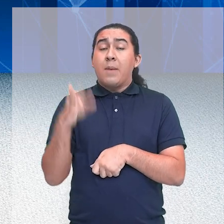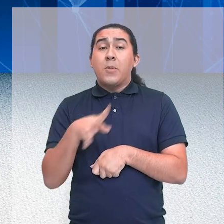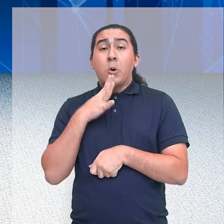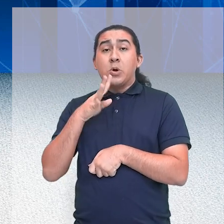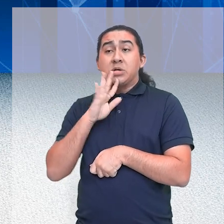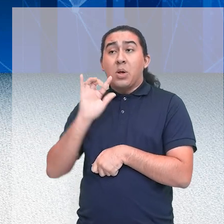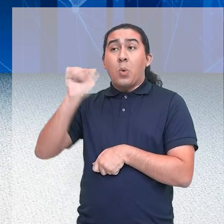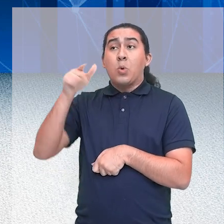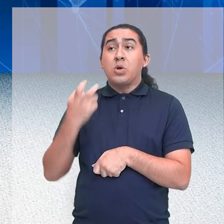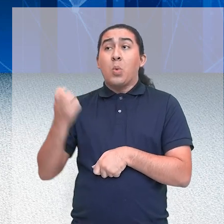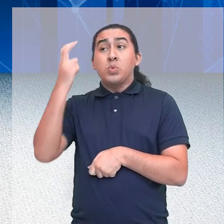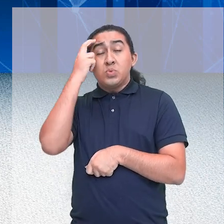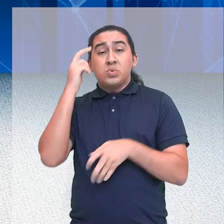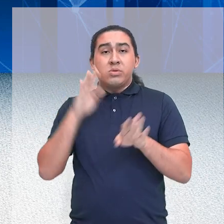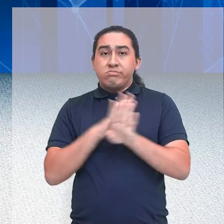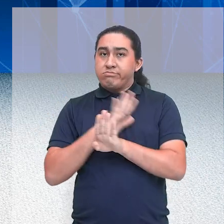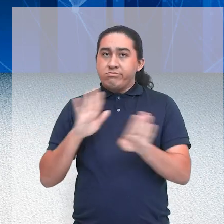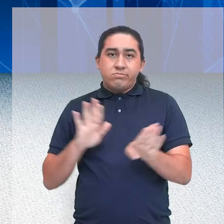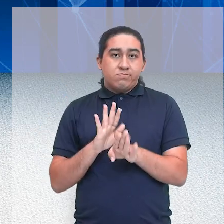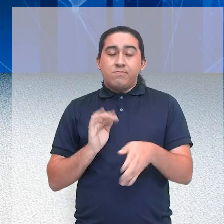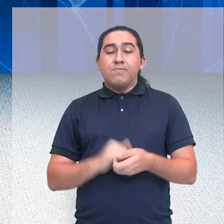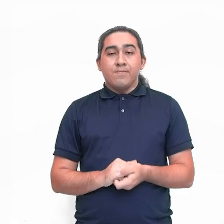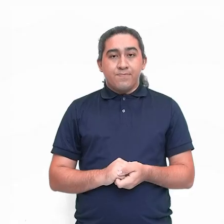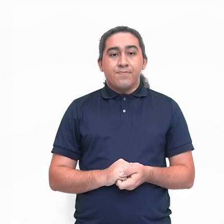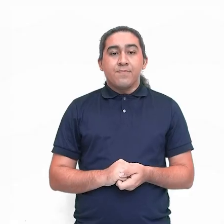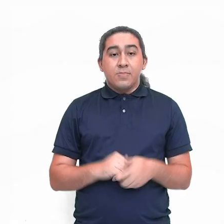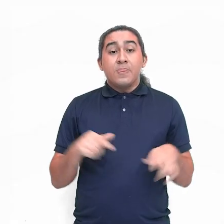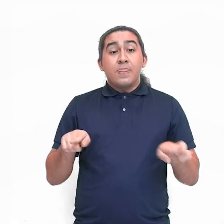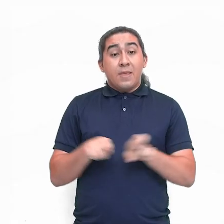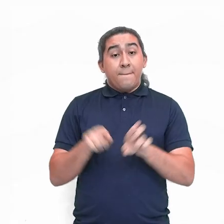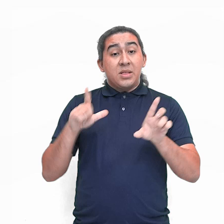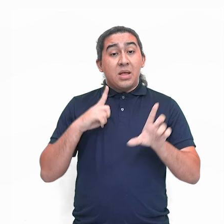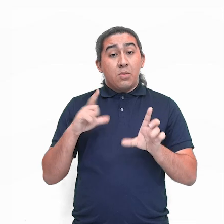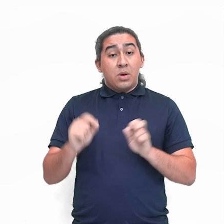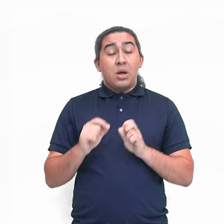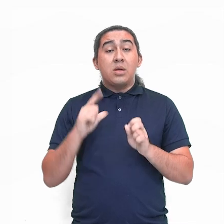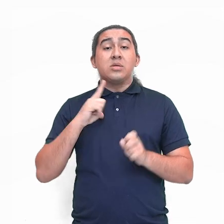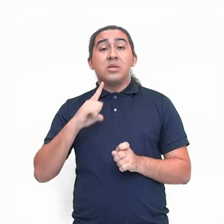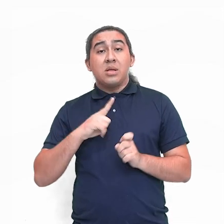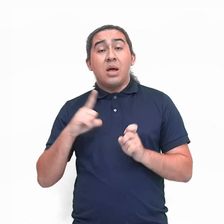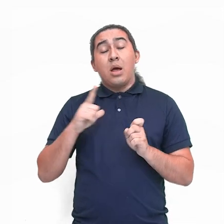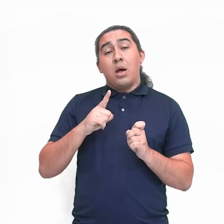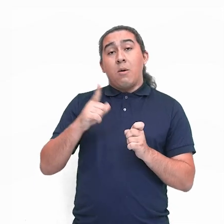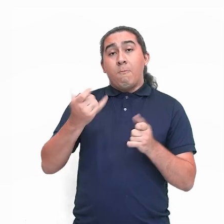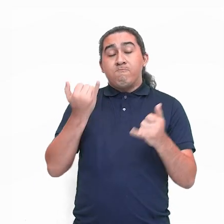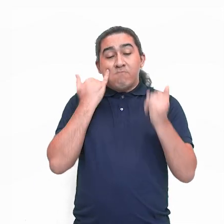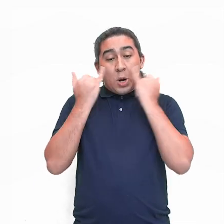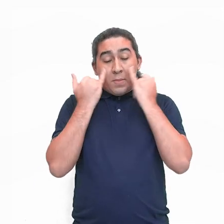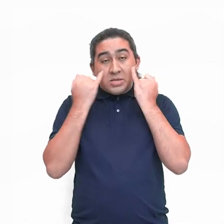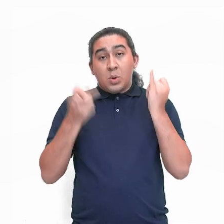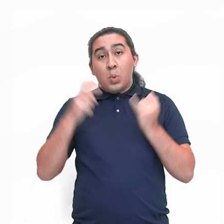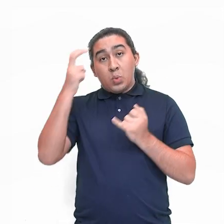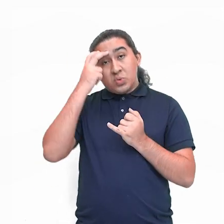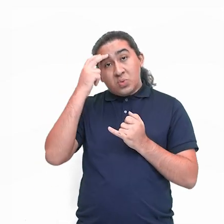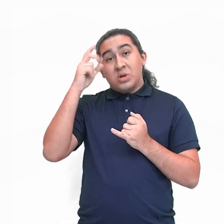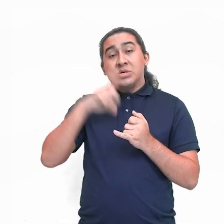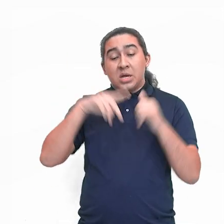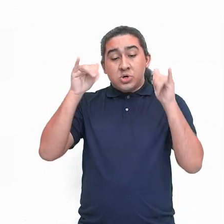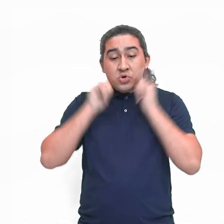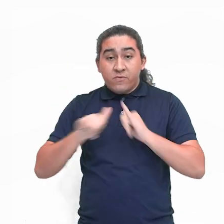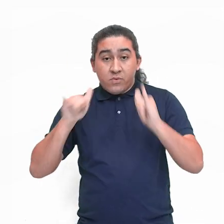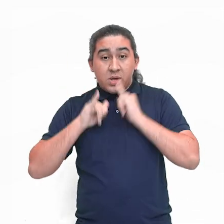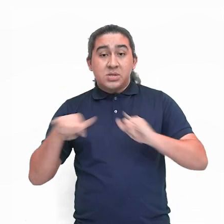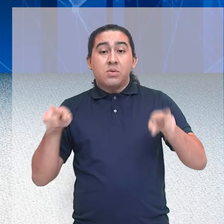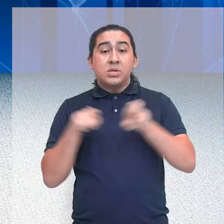tenha acesso a outras culturas. Temos também a questão da preservação e disseminação da cultura, porque uma vez